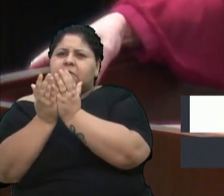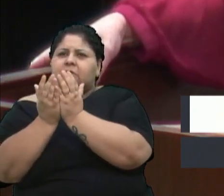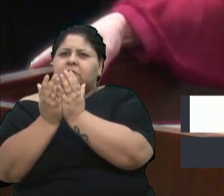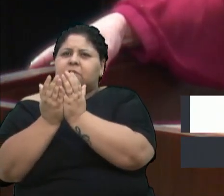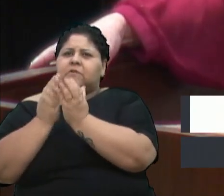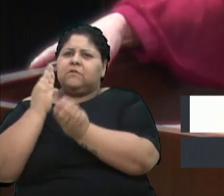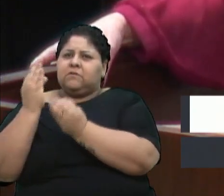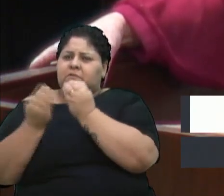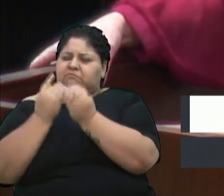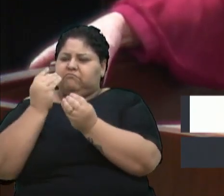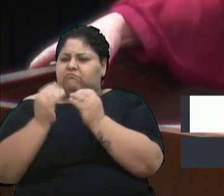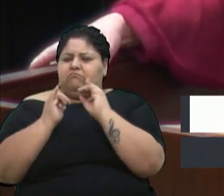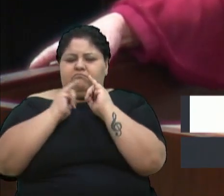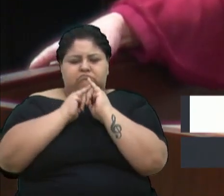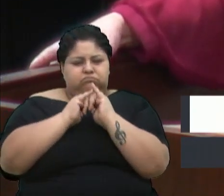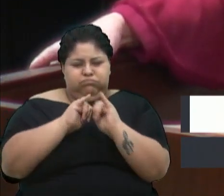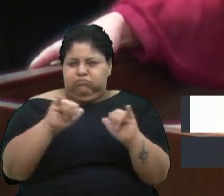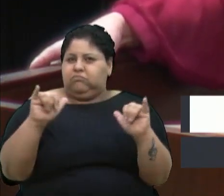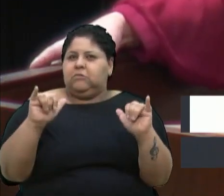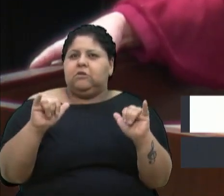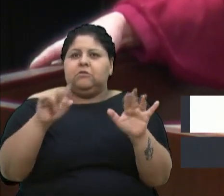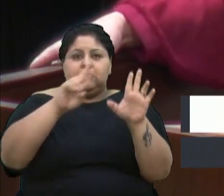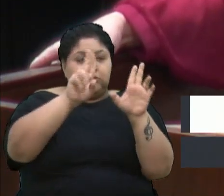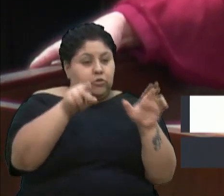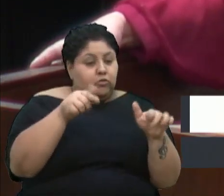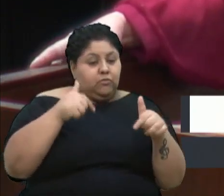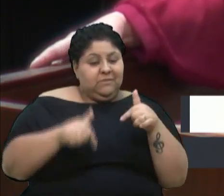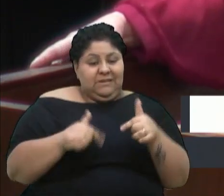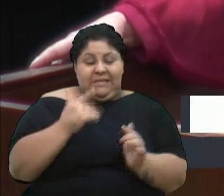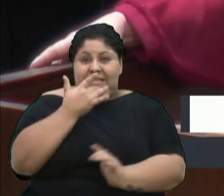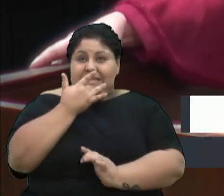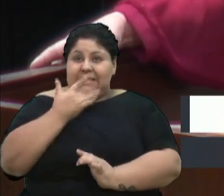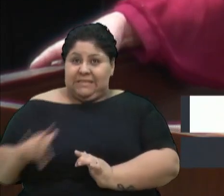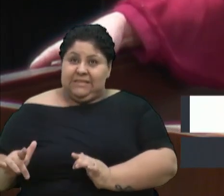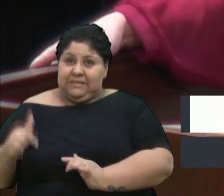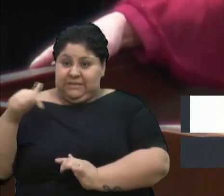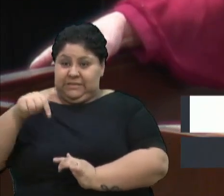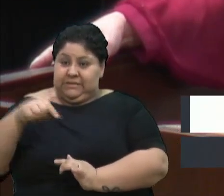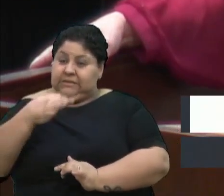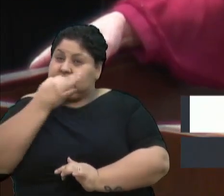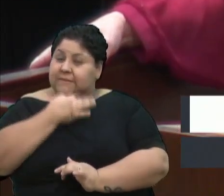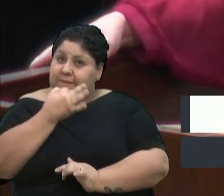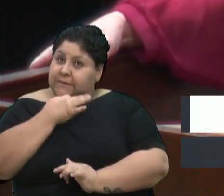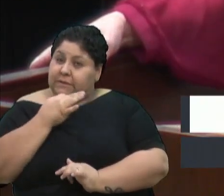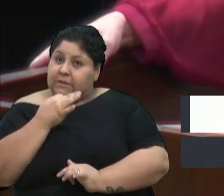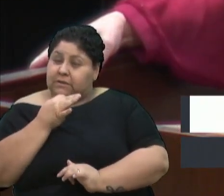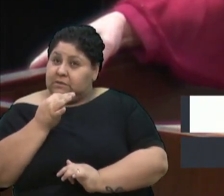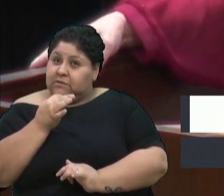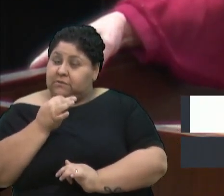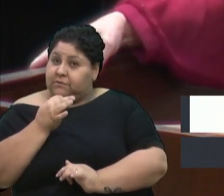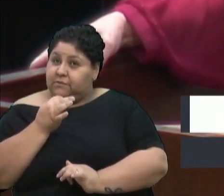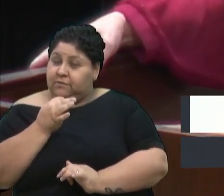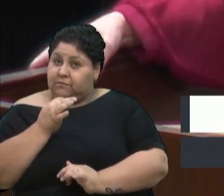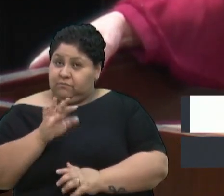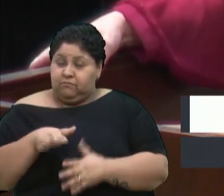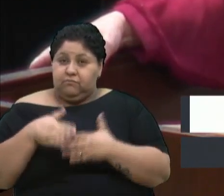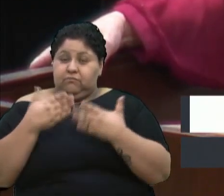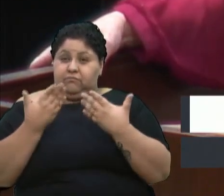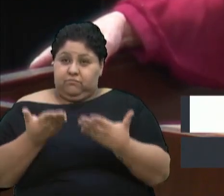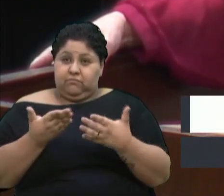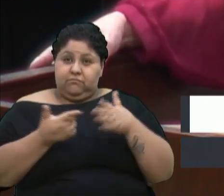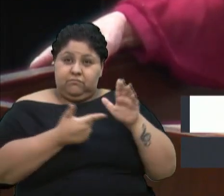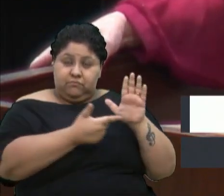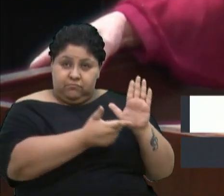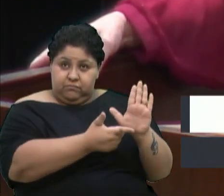com dados sobre o trabalho infantil na nossa cidade. Então, vai ser